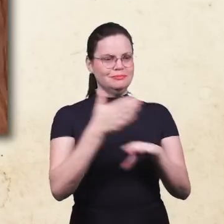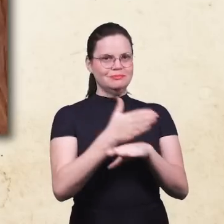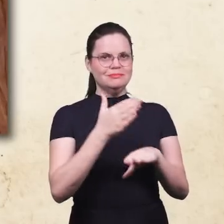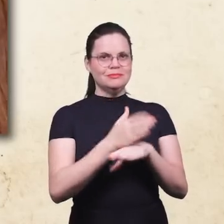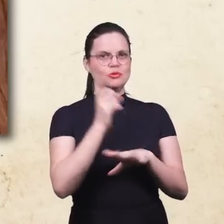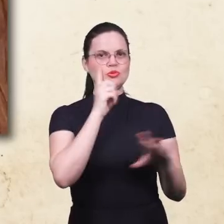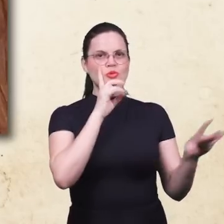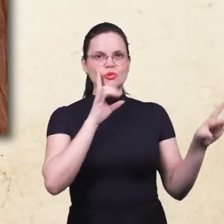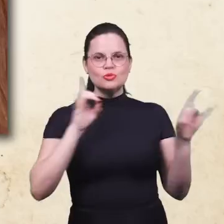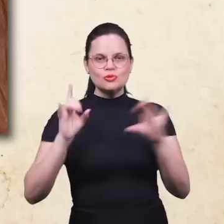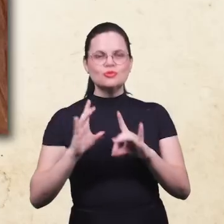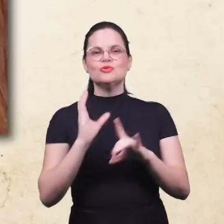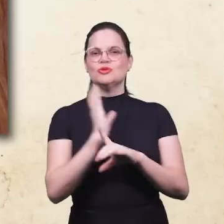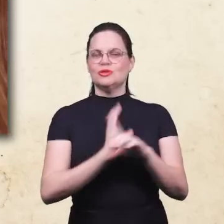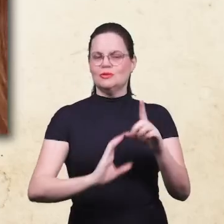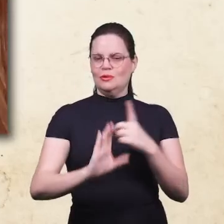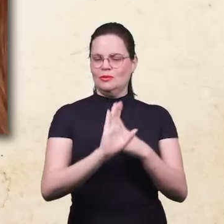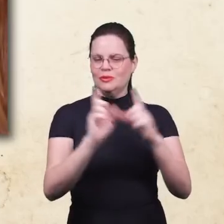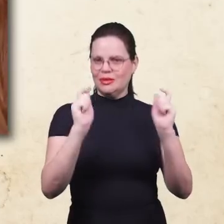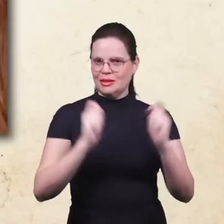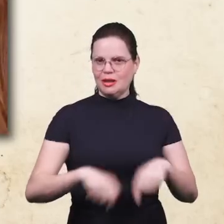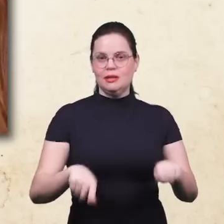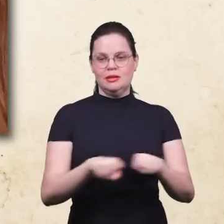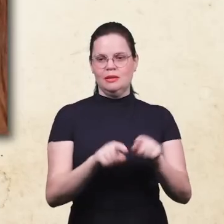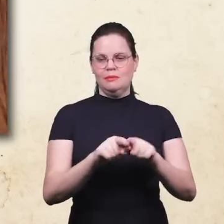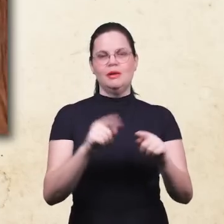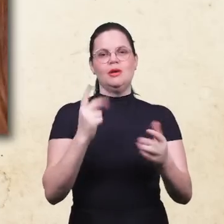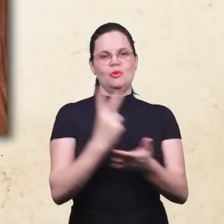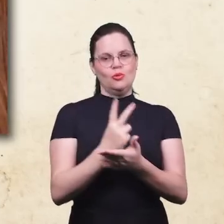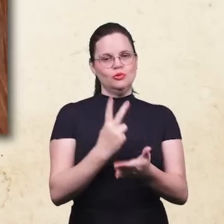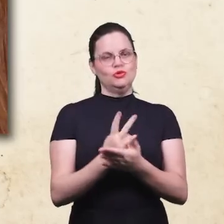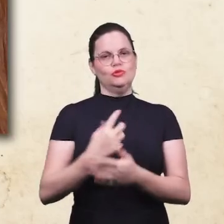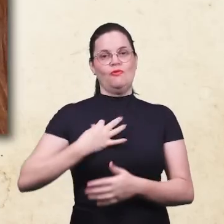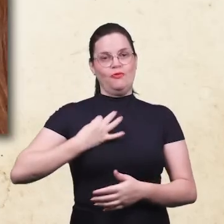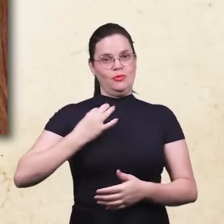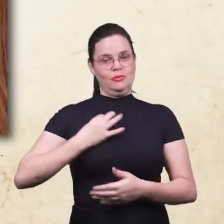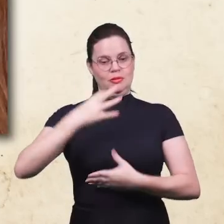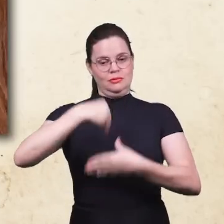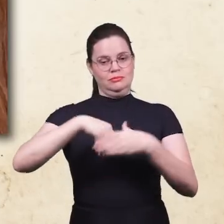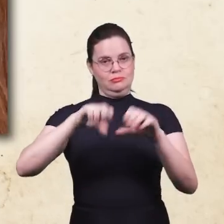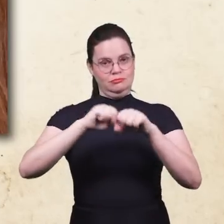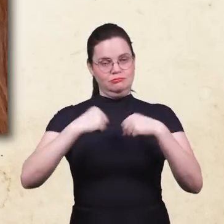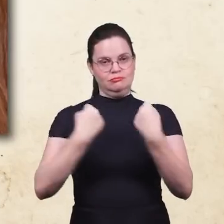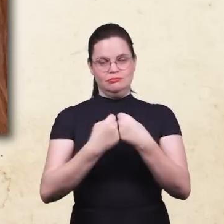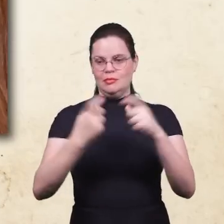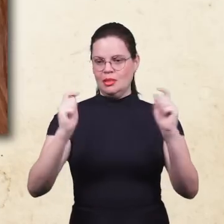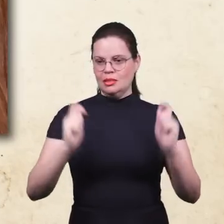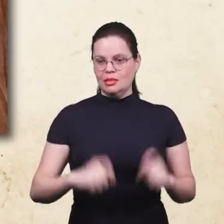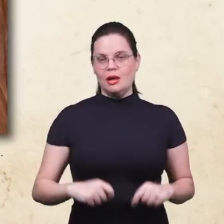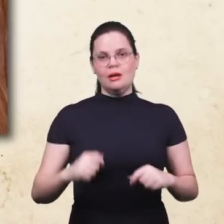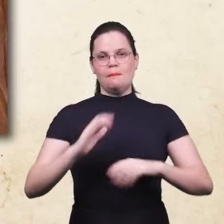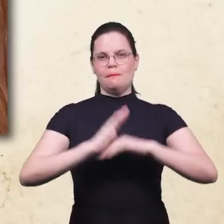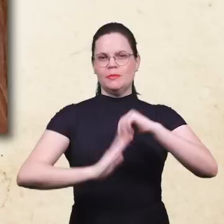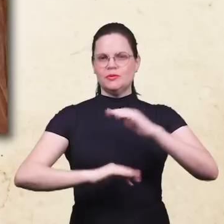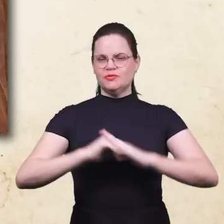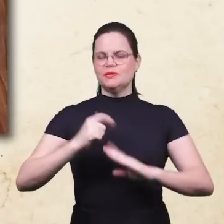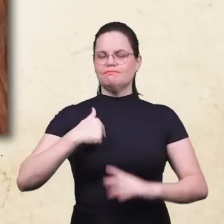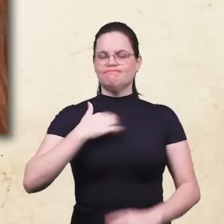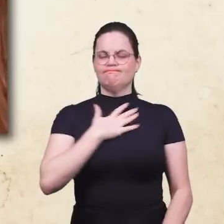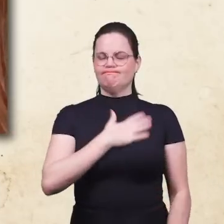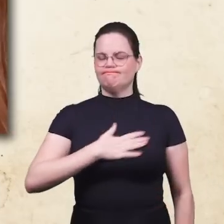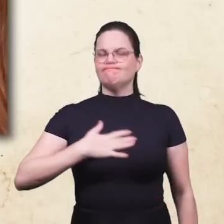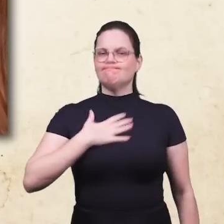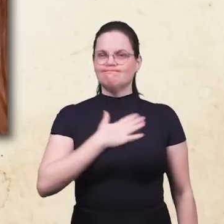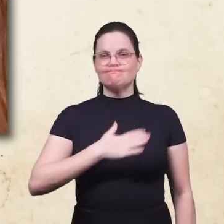dias. Eu continuo trabalhando nos seminários e é uma profissão que me deixa